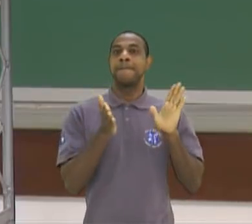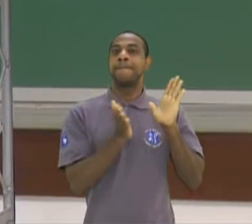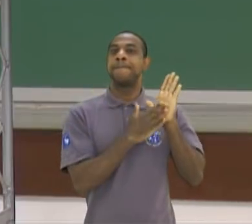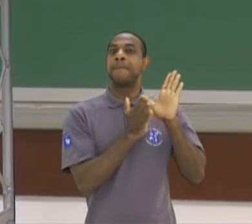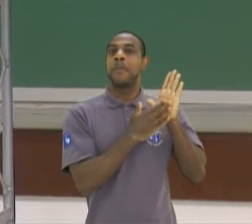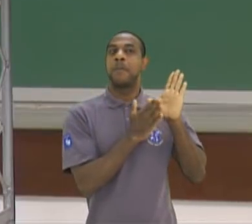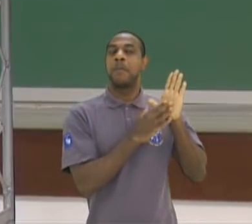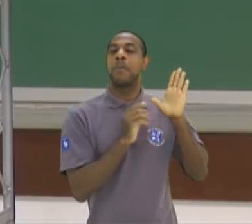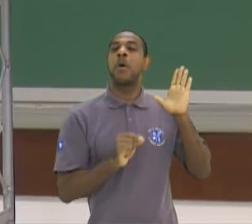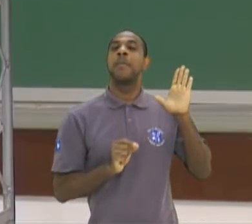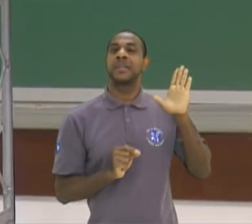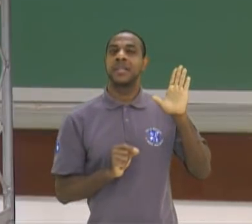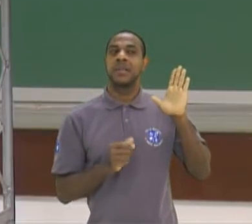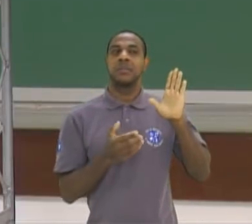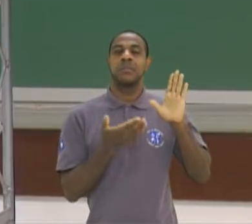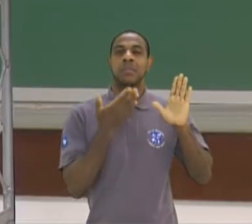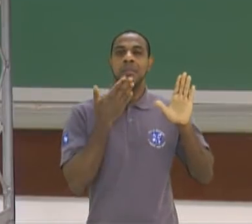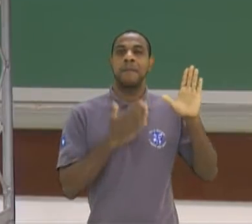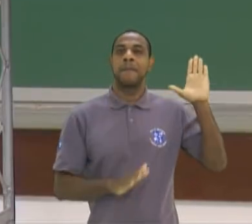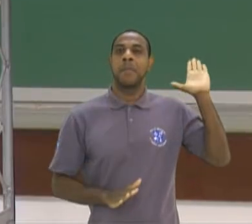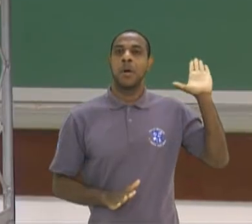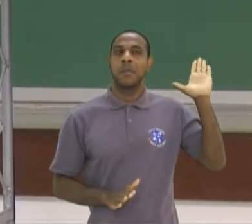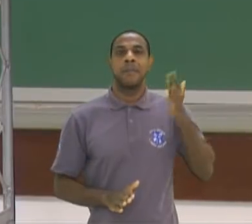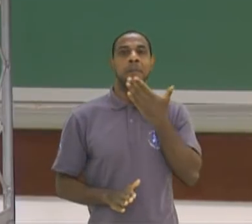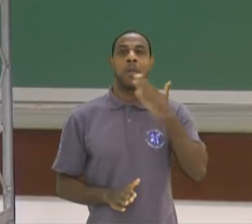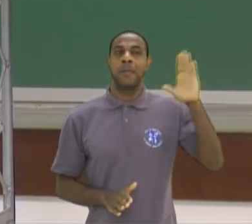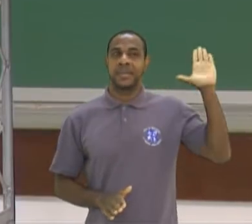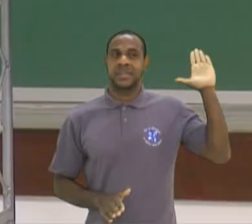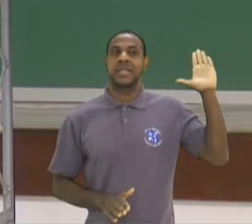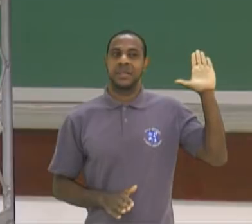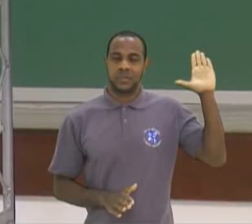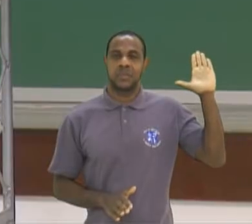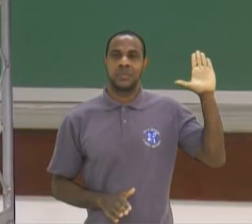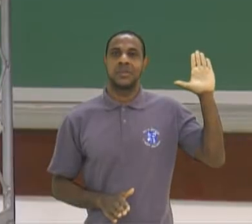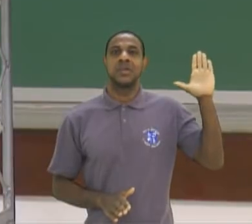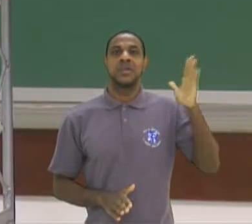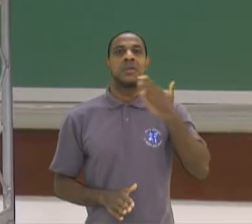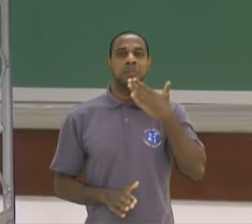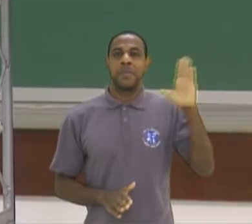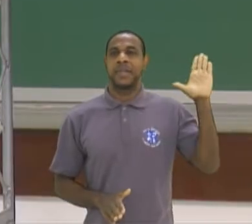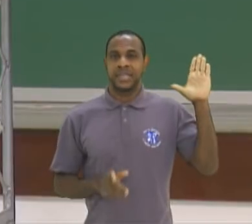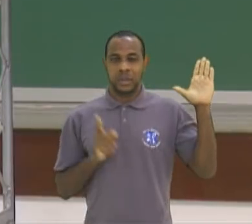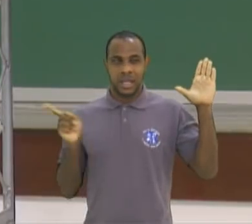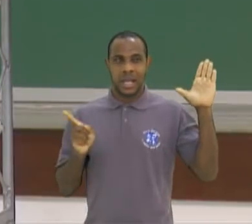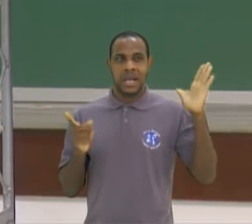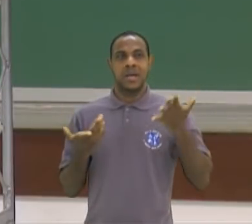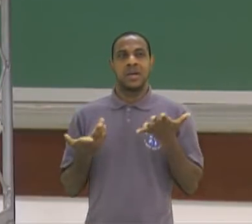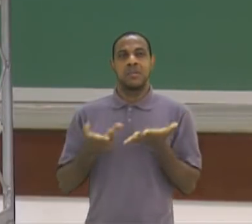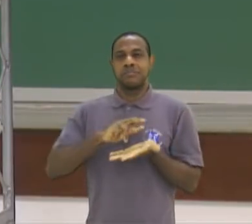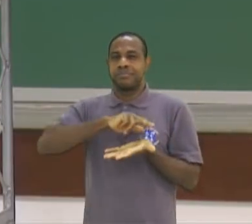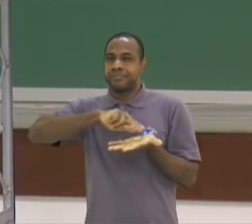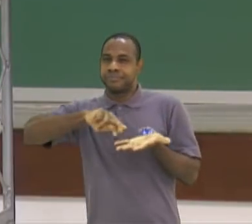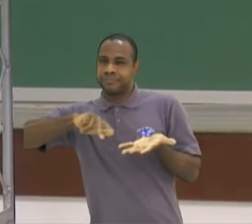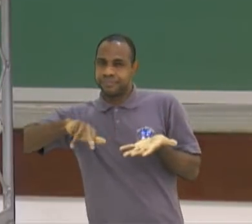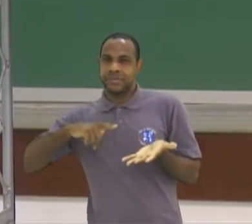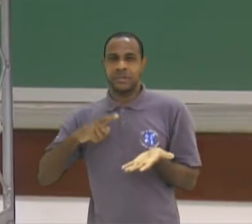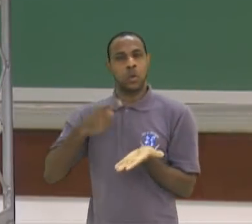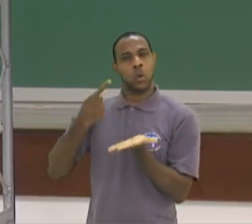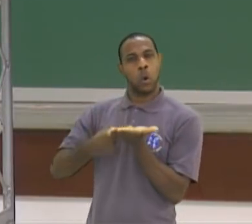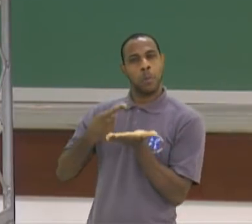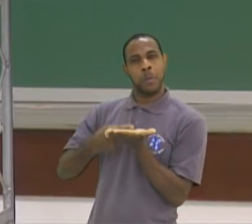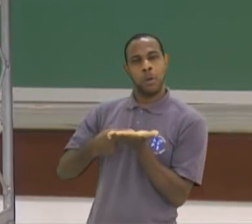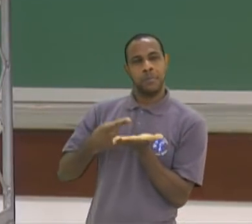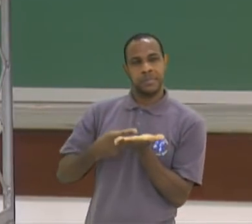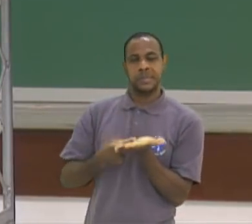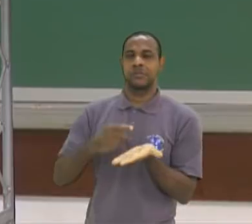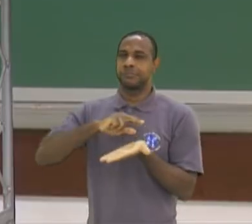lenta, gradual e segura do regime militar brasileiro. Então ele assumiu com esse compromisso e foi isso que